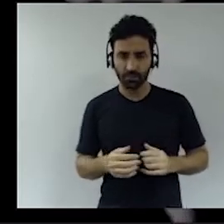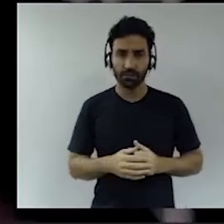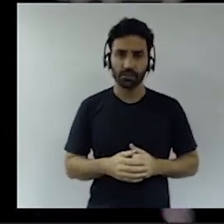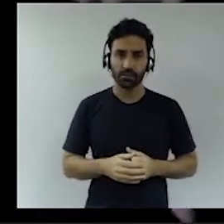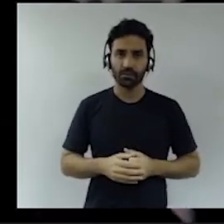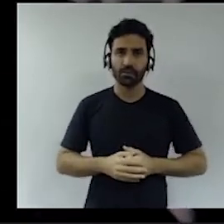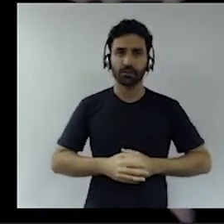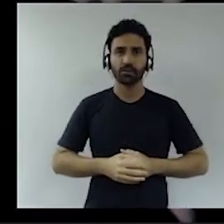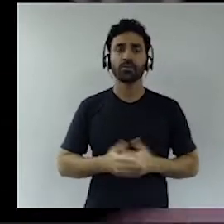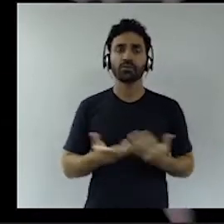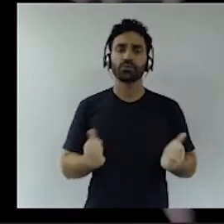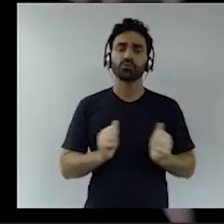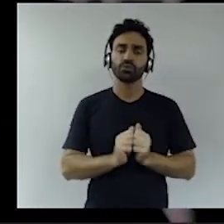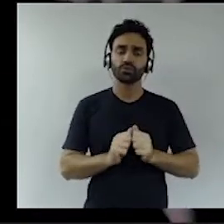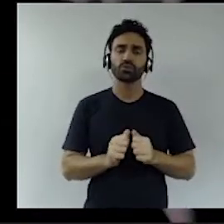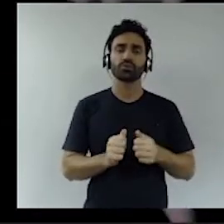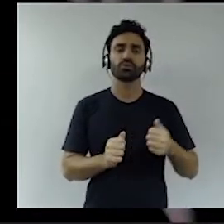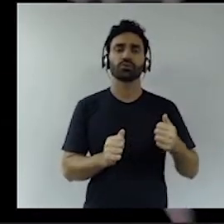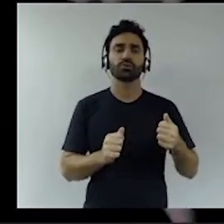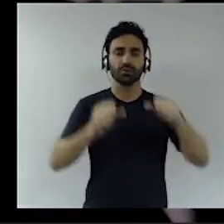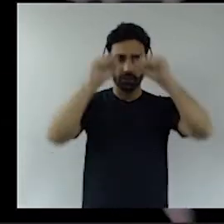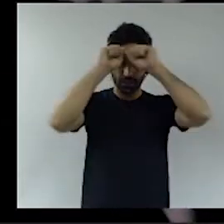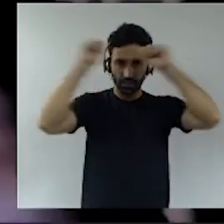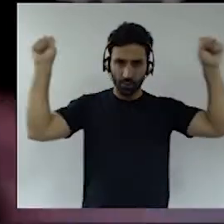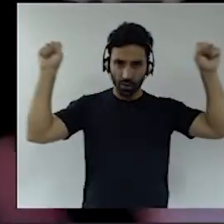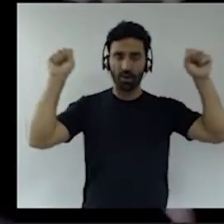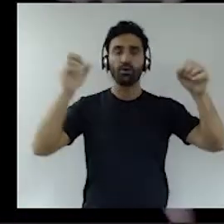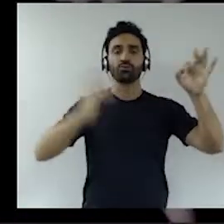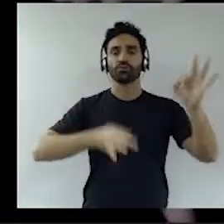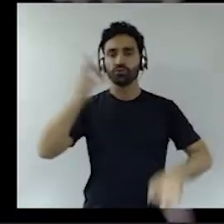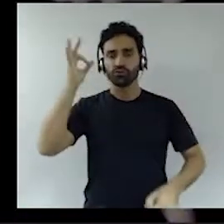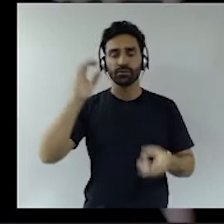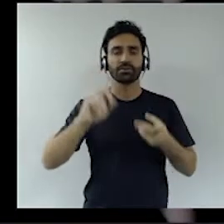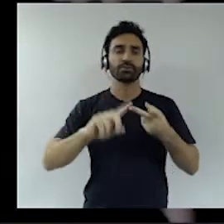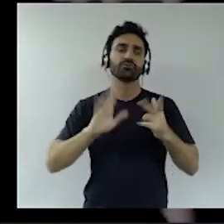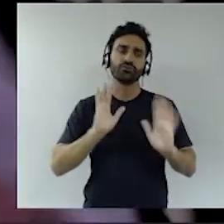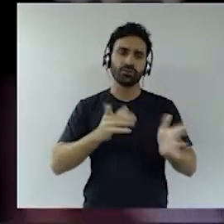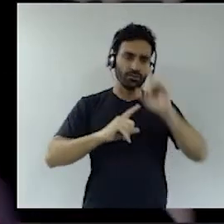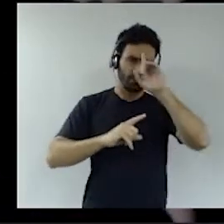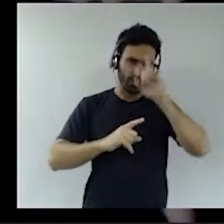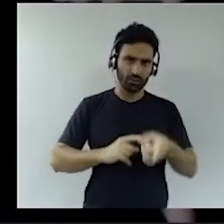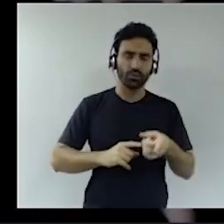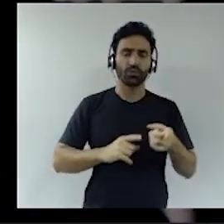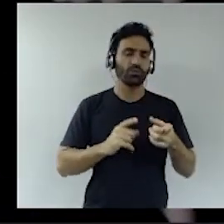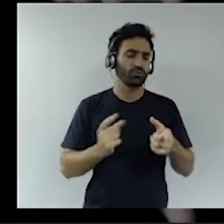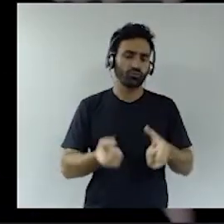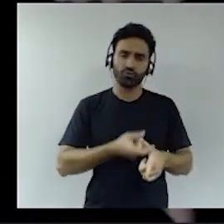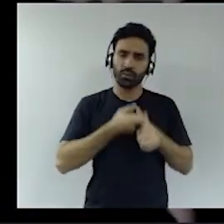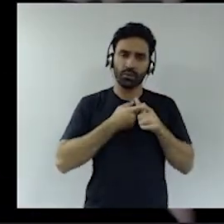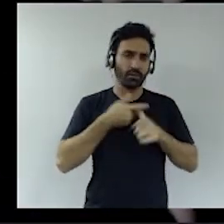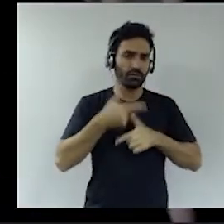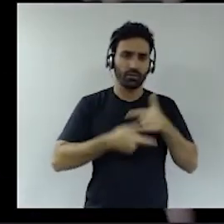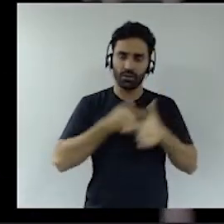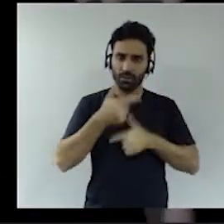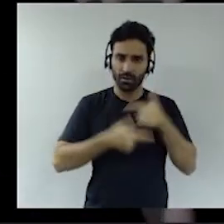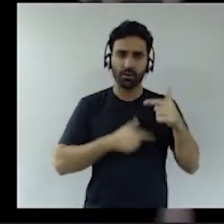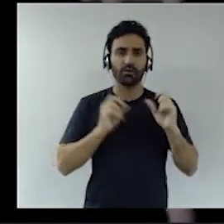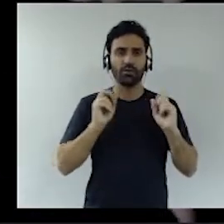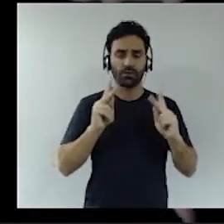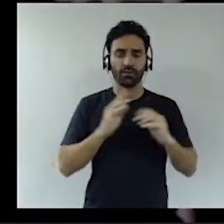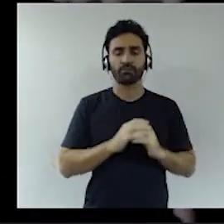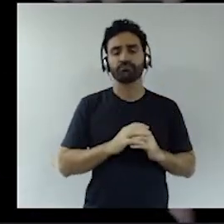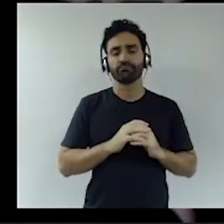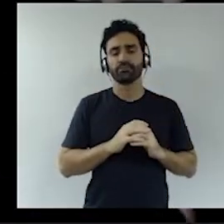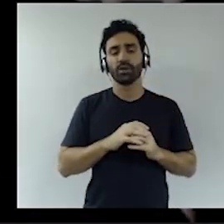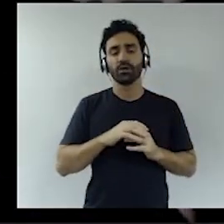através dos seus tribunais de justiça, eles adotaram as medidas de isolamento, suspenderam as atividades, migramos